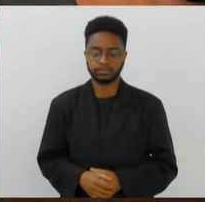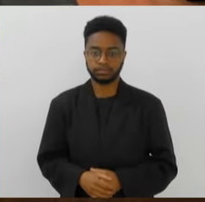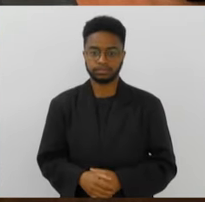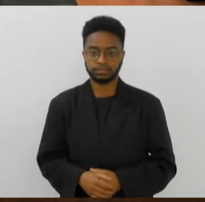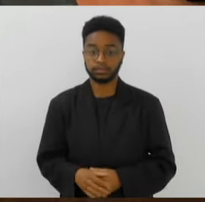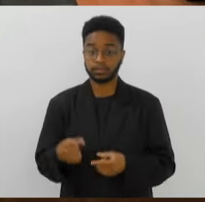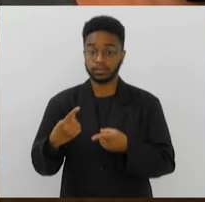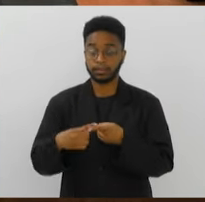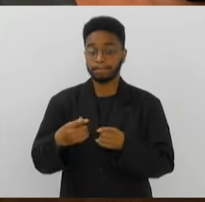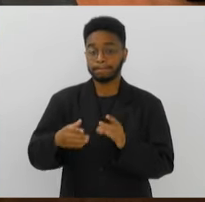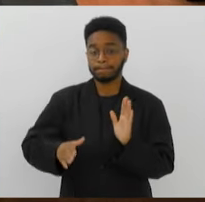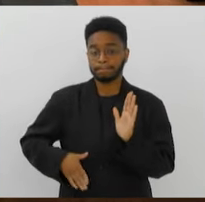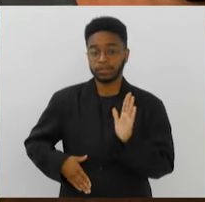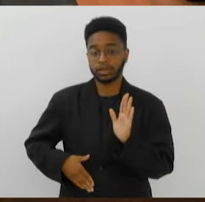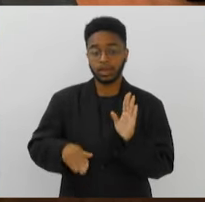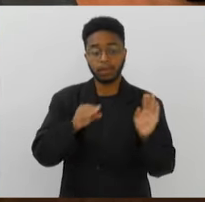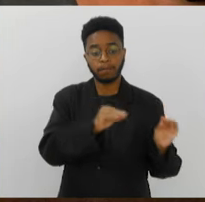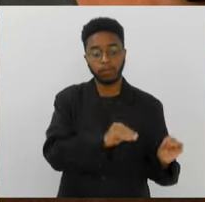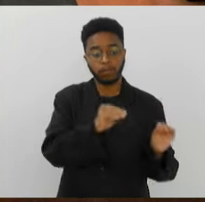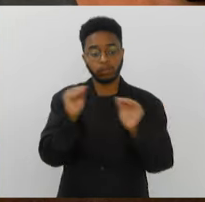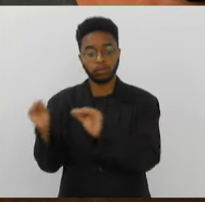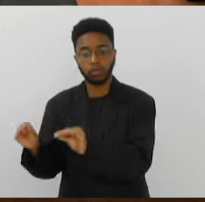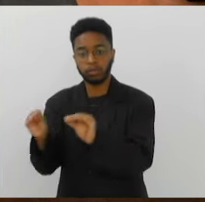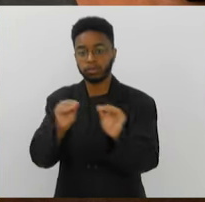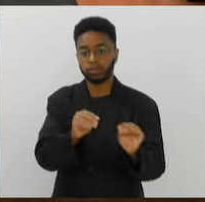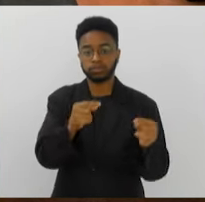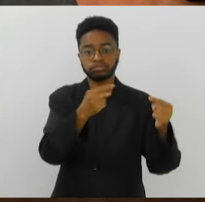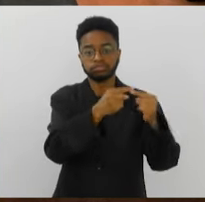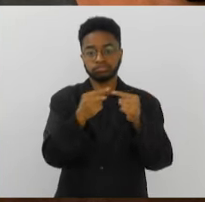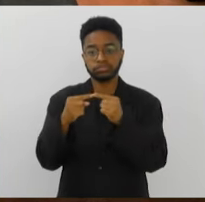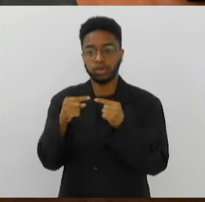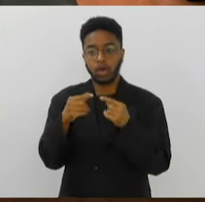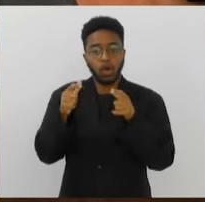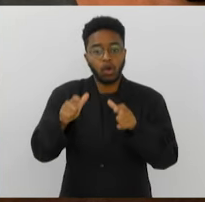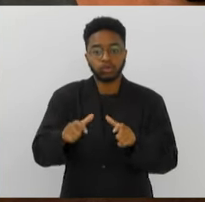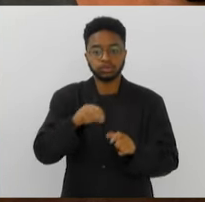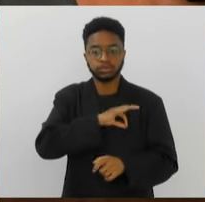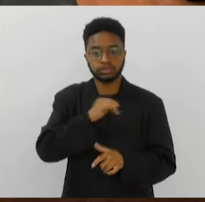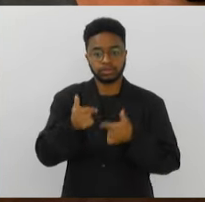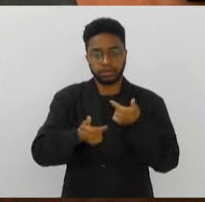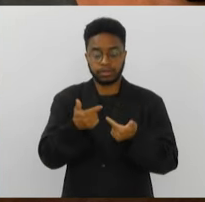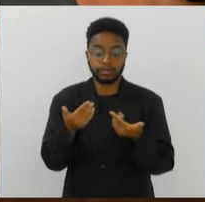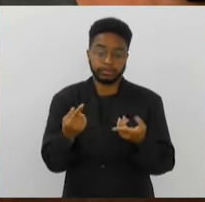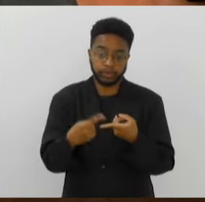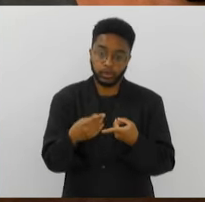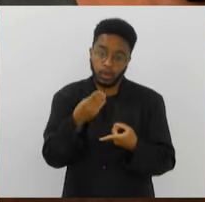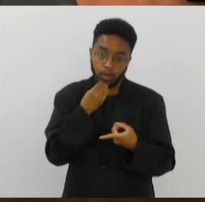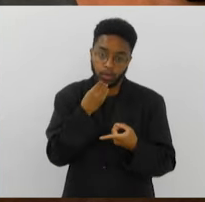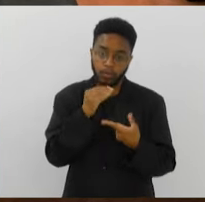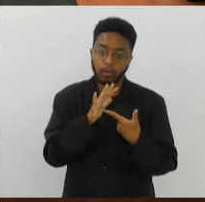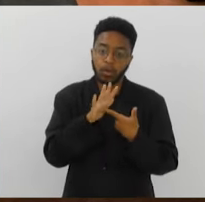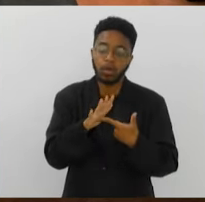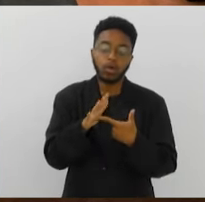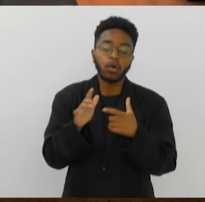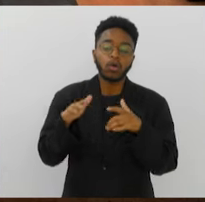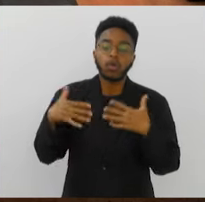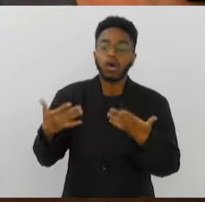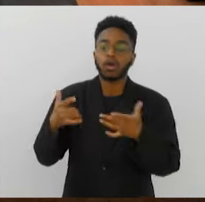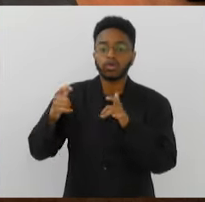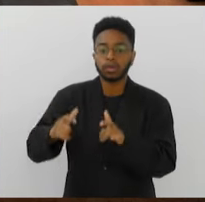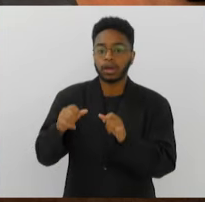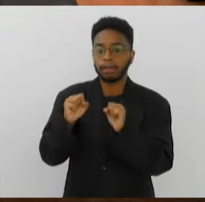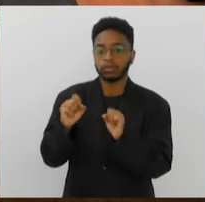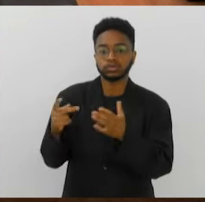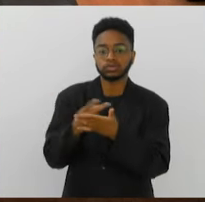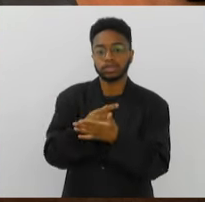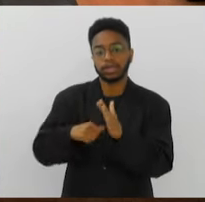O bandido ele muda de acordo com o policiamento ostensivo, que é realizado, lógico, em cima de uma mancha criminal, em cima da probabilidade daquilo ter